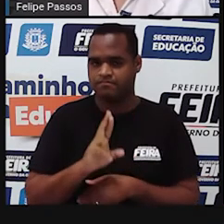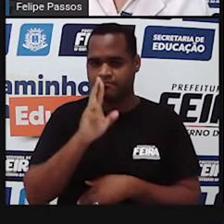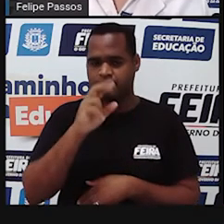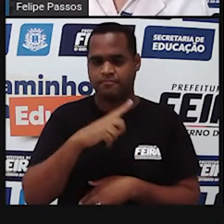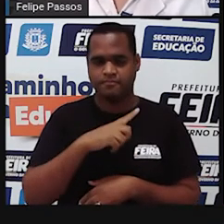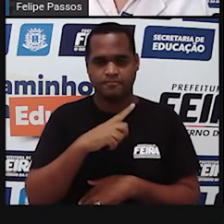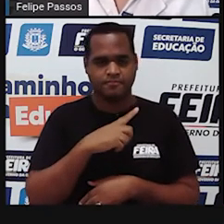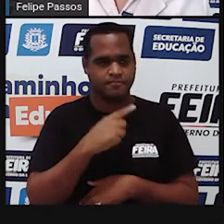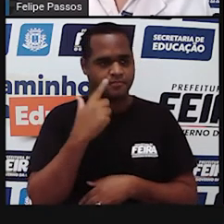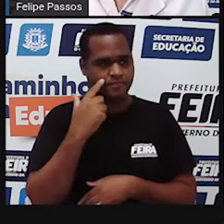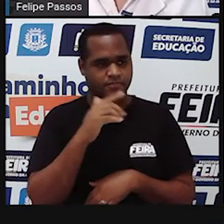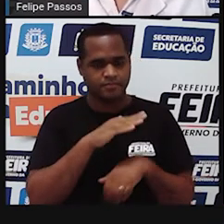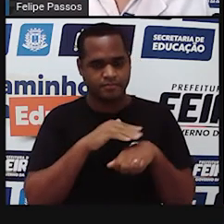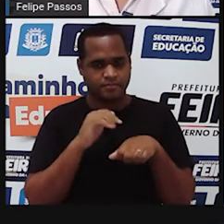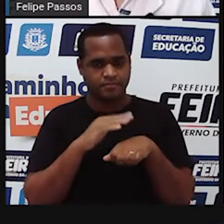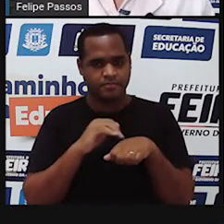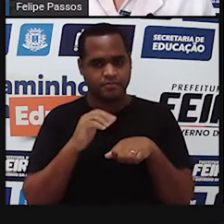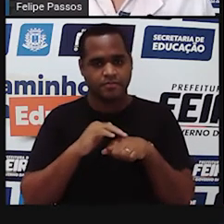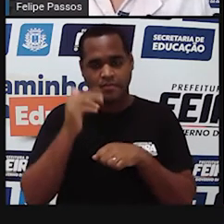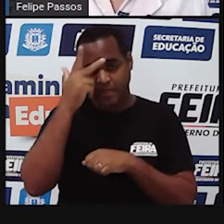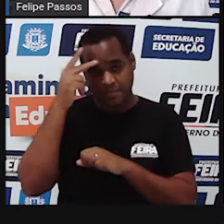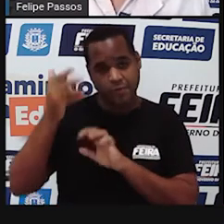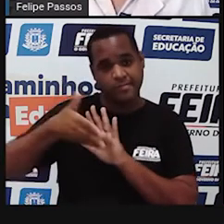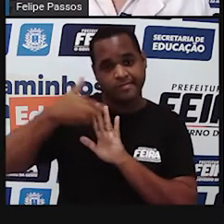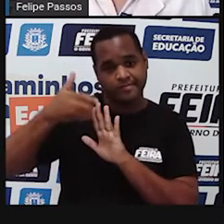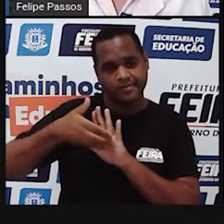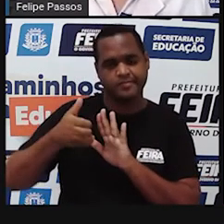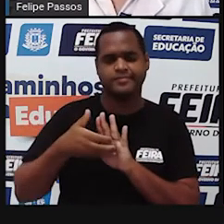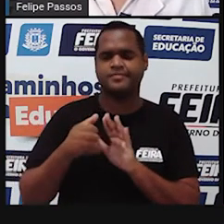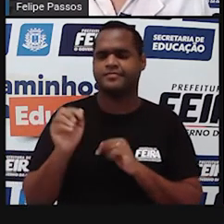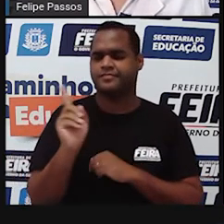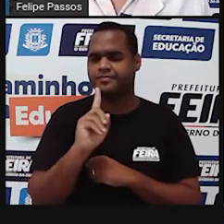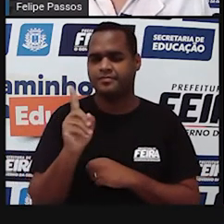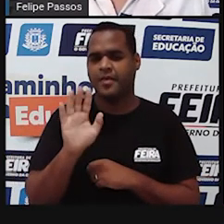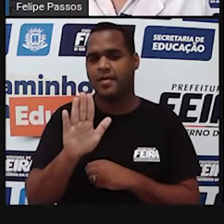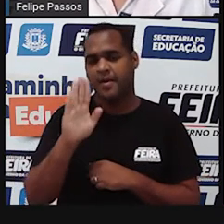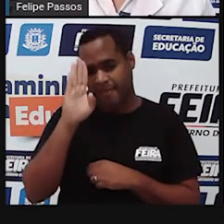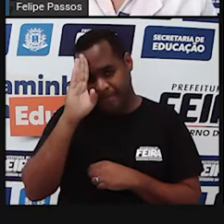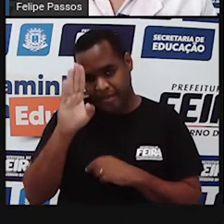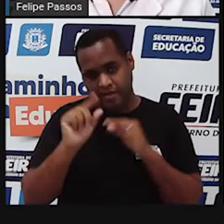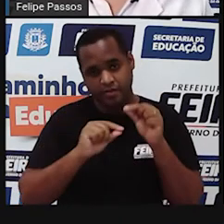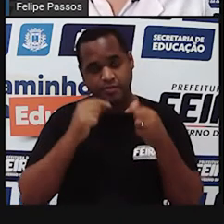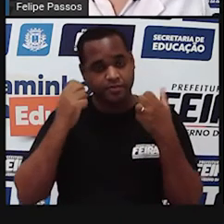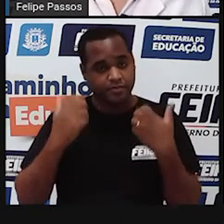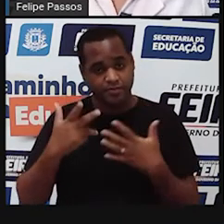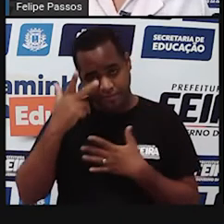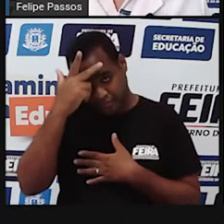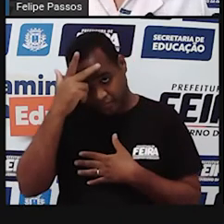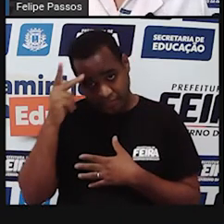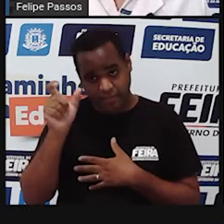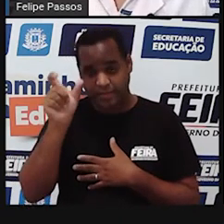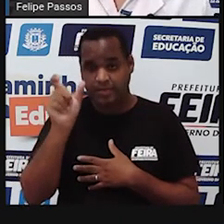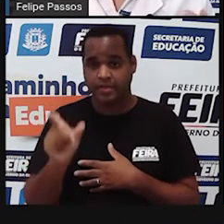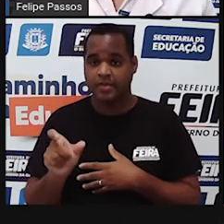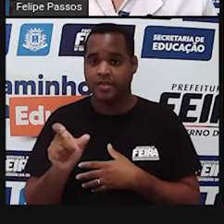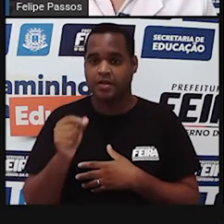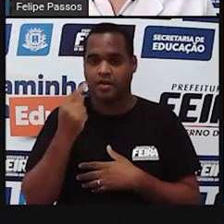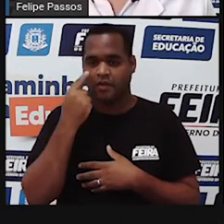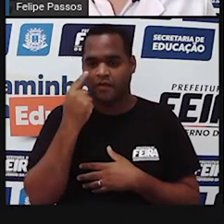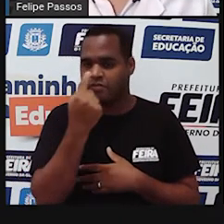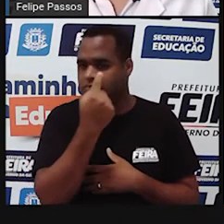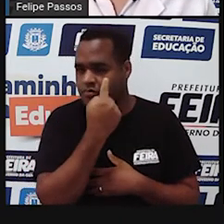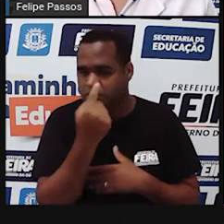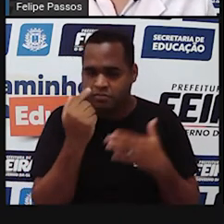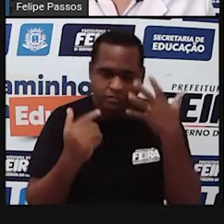para todas as exclusões, mas principalmente para essa daqui, né? Quando uma pessoa nasce com uma deficiência visual, quando